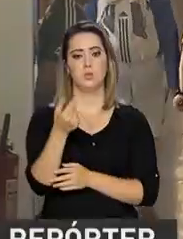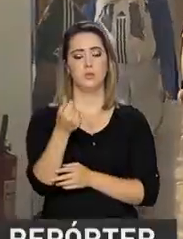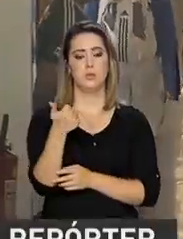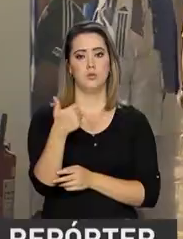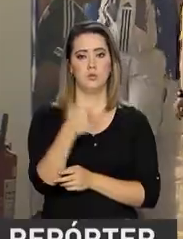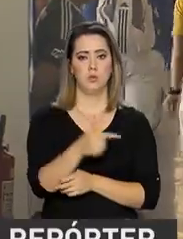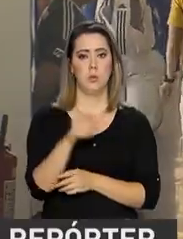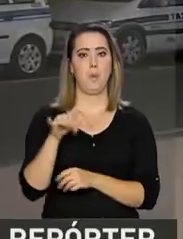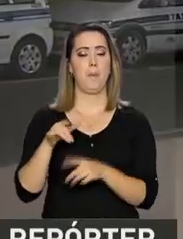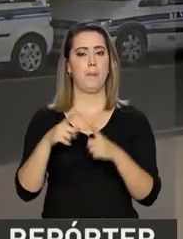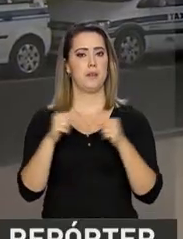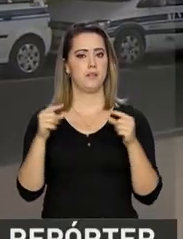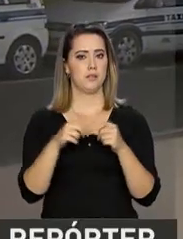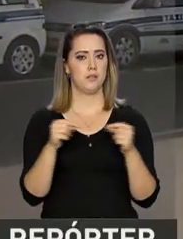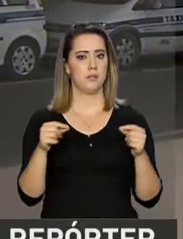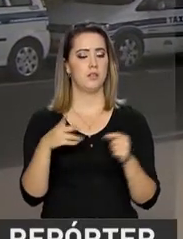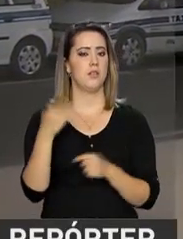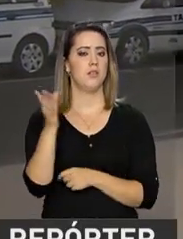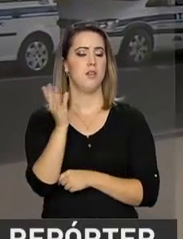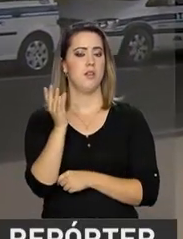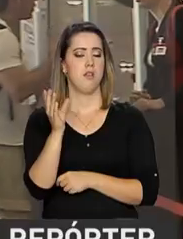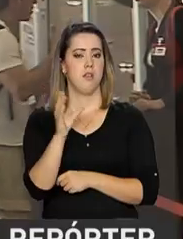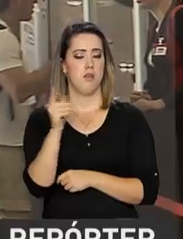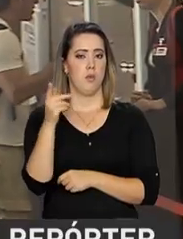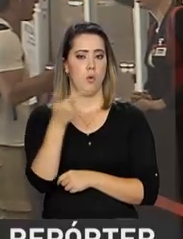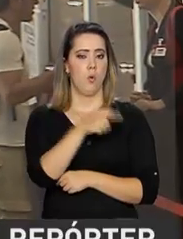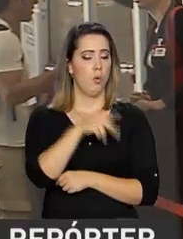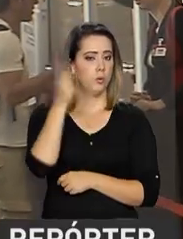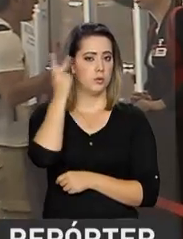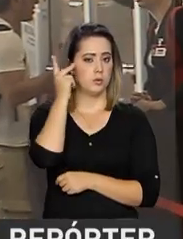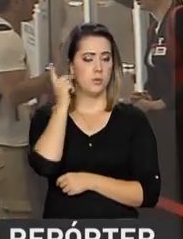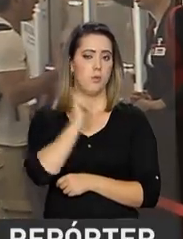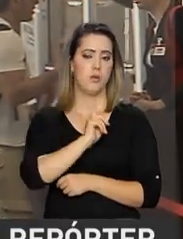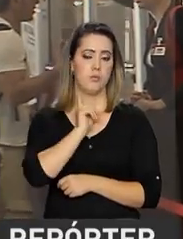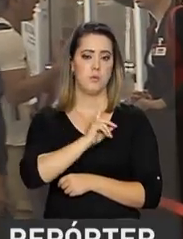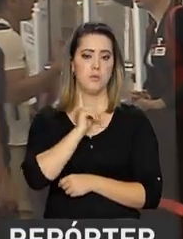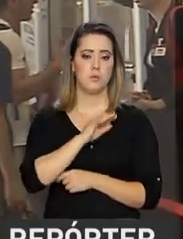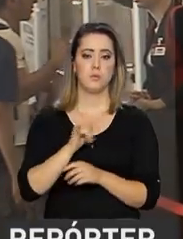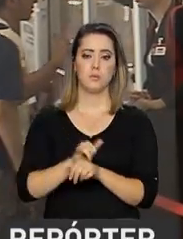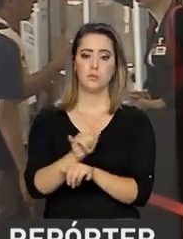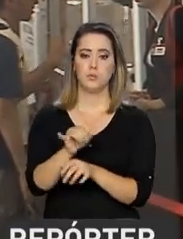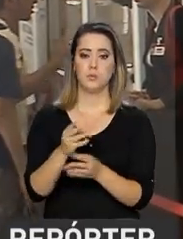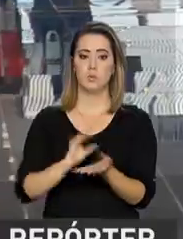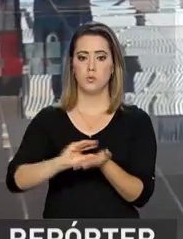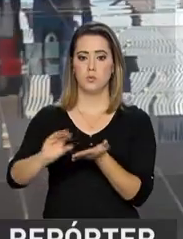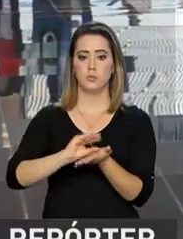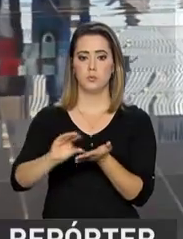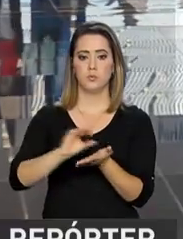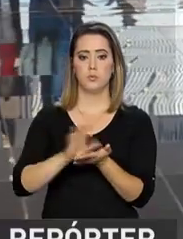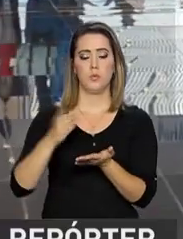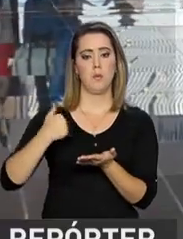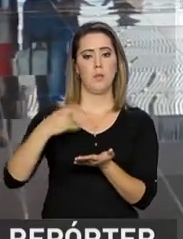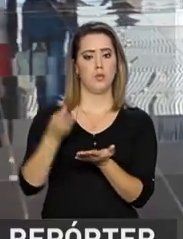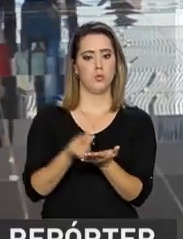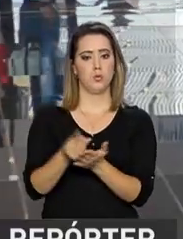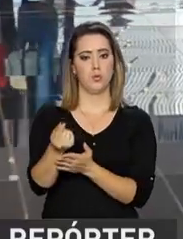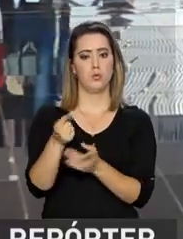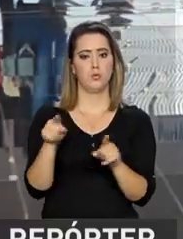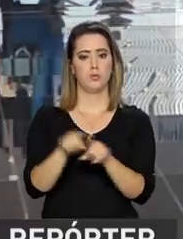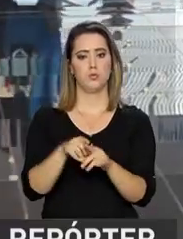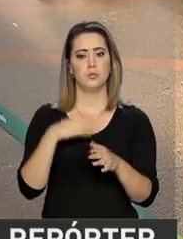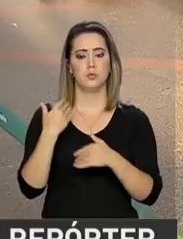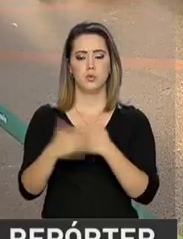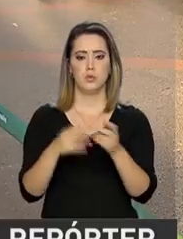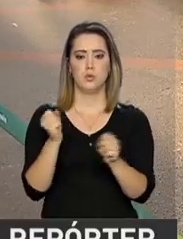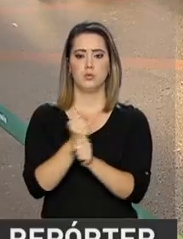como os de brasília viracopos em campinas e confins em minas gerais receberam da iniciativa privada mais investimentos na infraestrutura